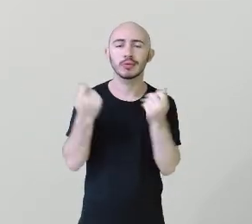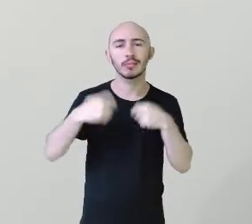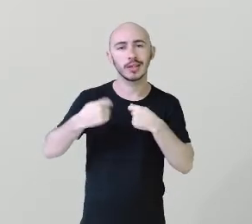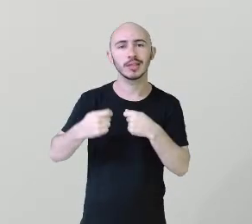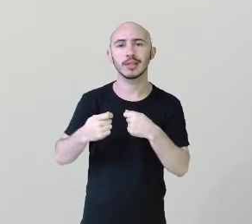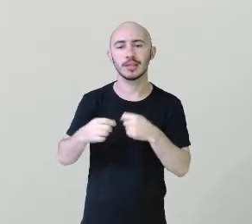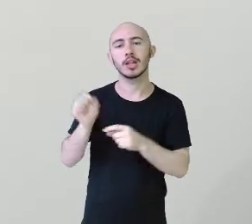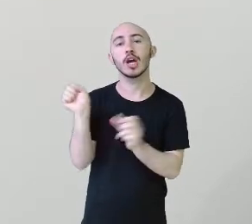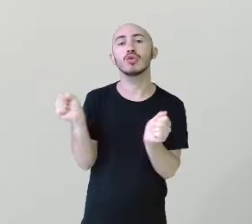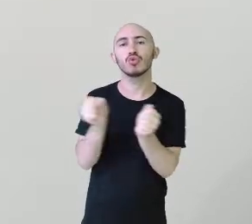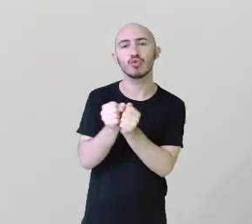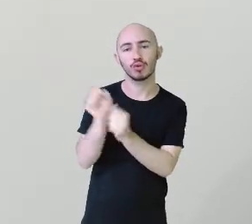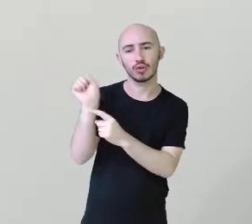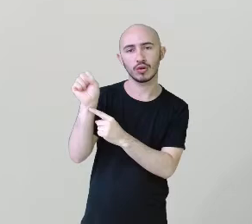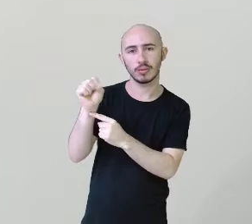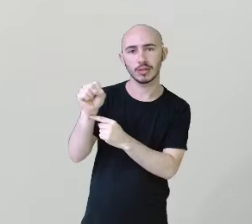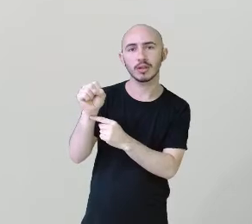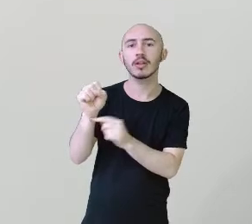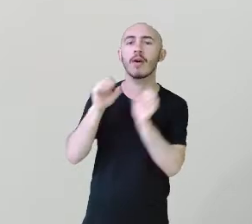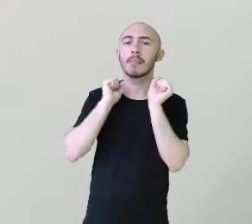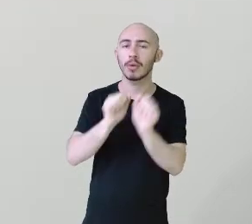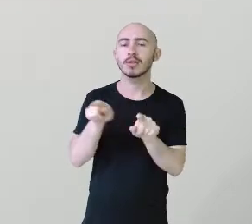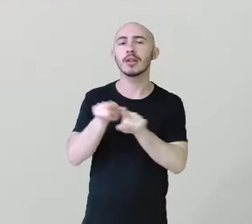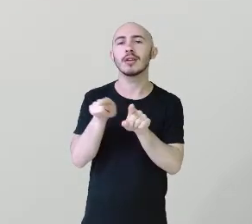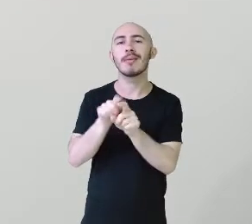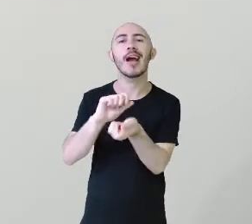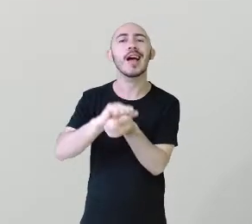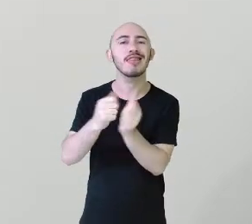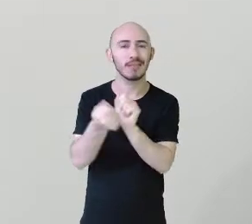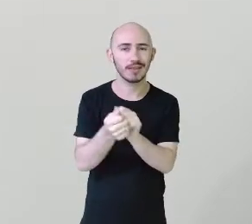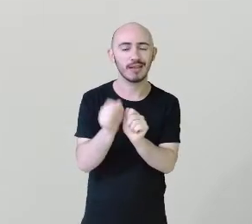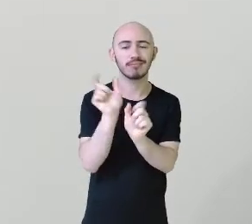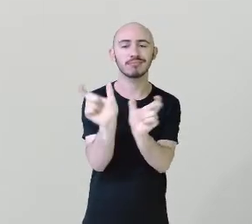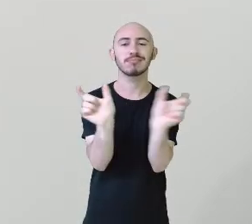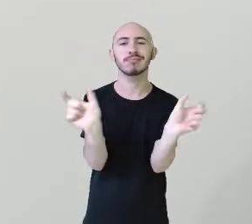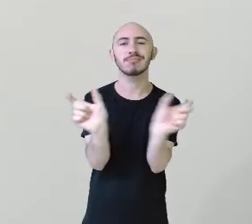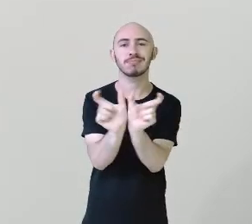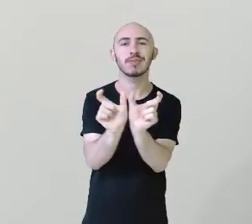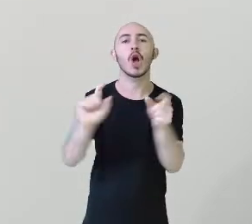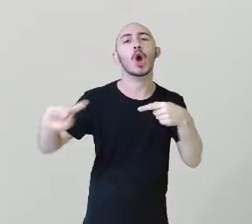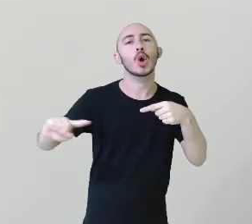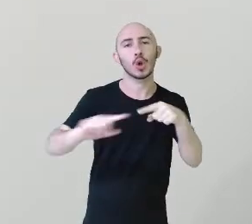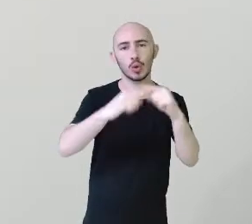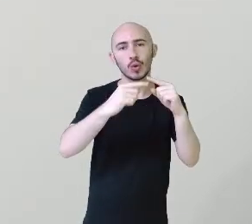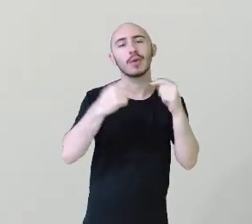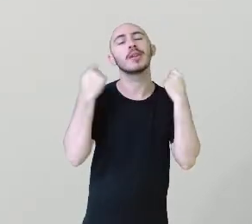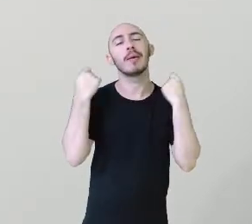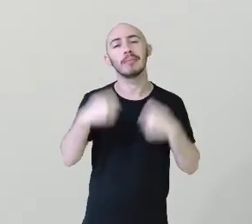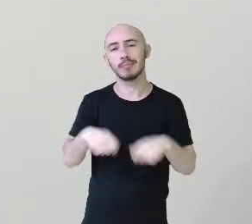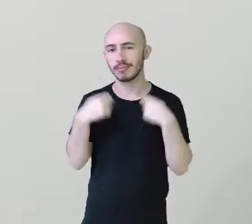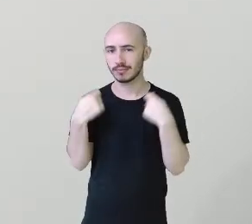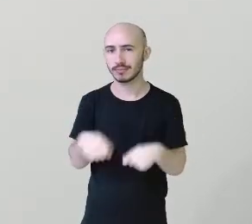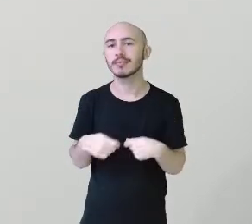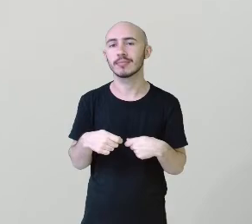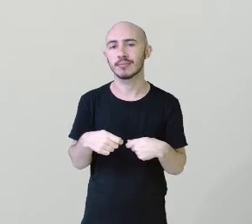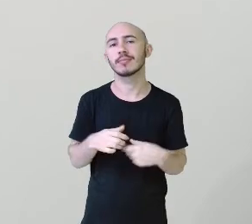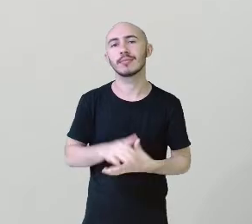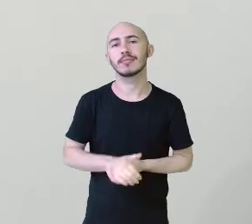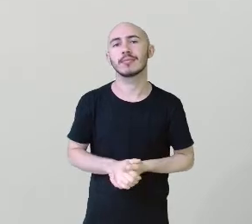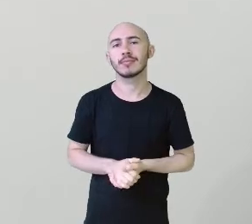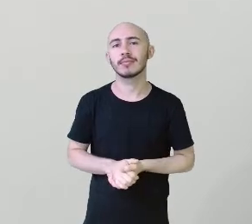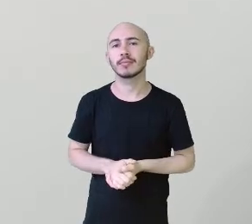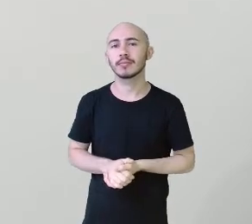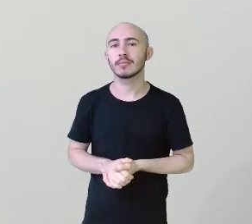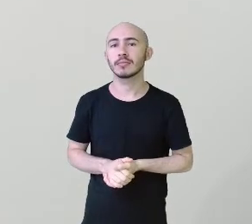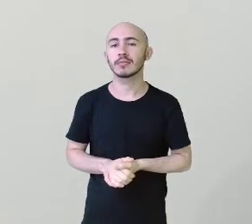que eles também possam ser flexionados, eles possam variar, eles possam acompanhar como este nome se apresenta